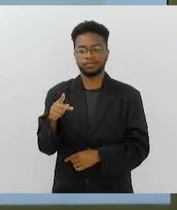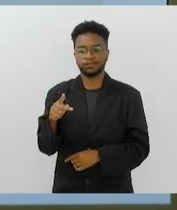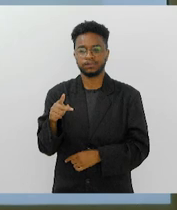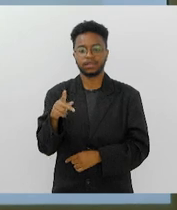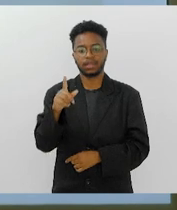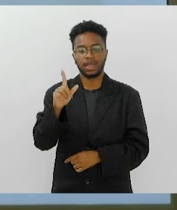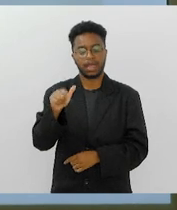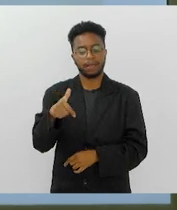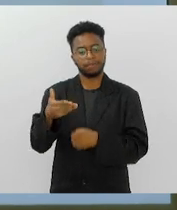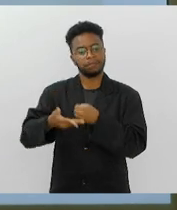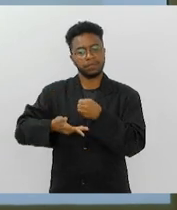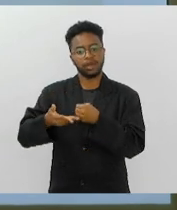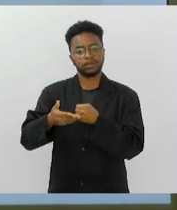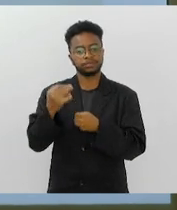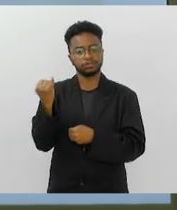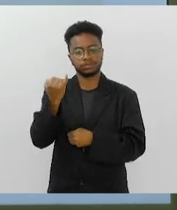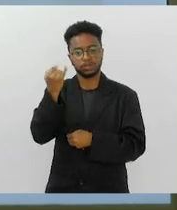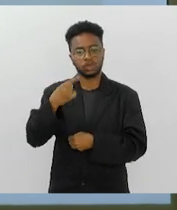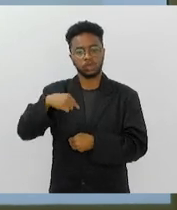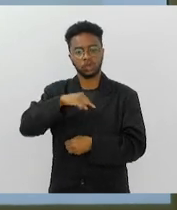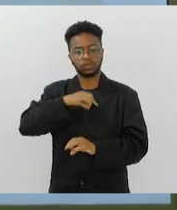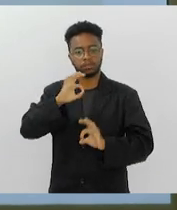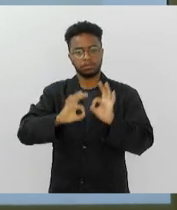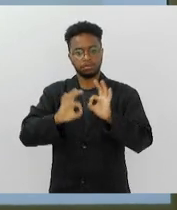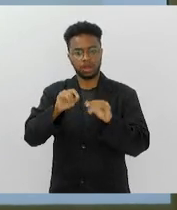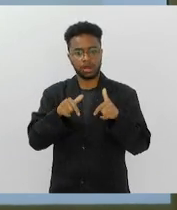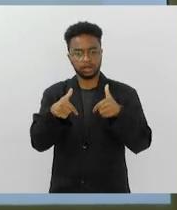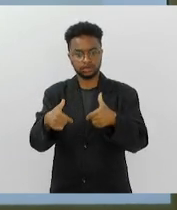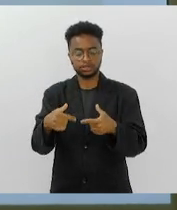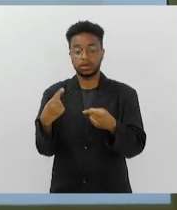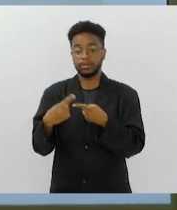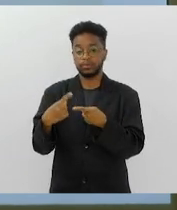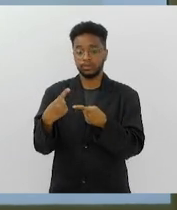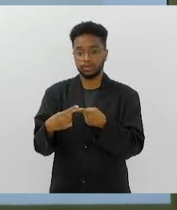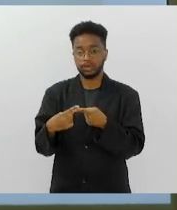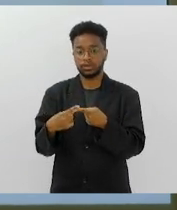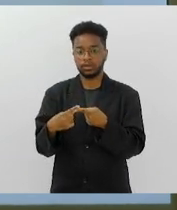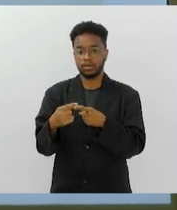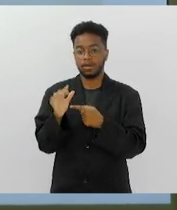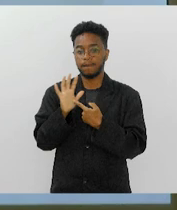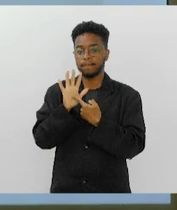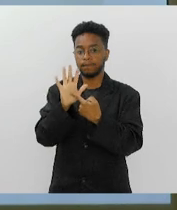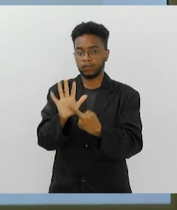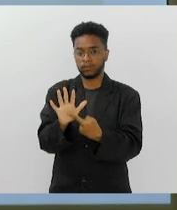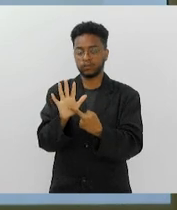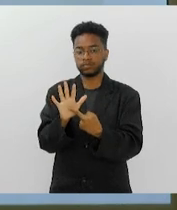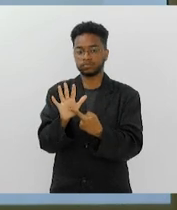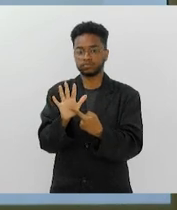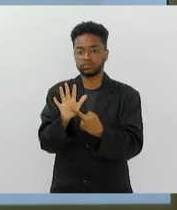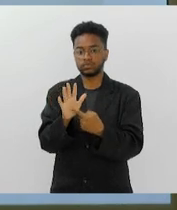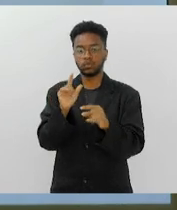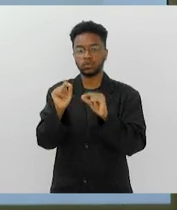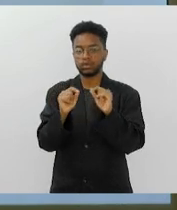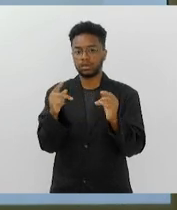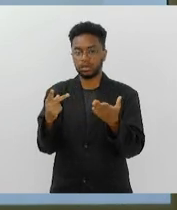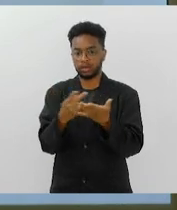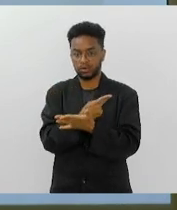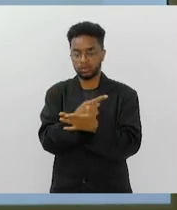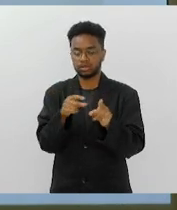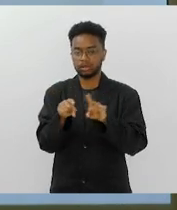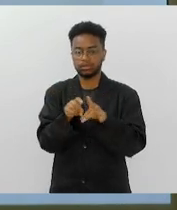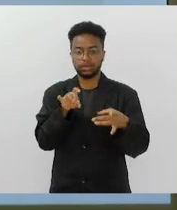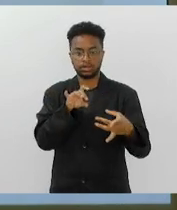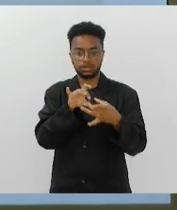para a construção dos nossos planos de ação, porque ele, além de mostrar as ocorrências, com base nelas, a